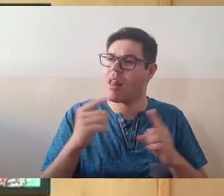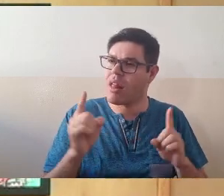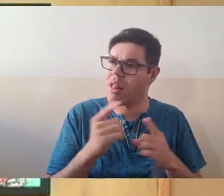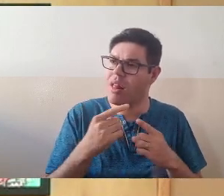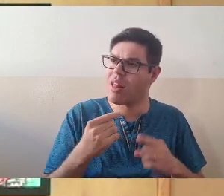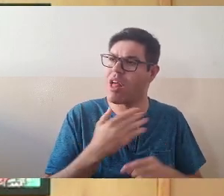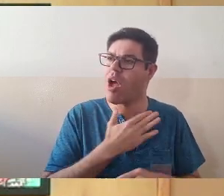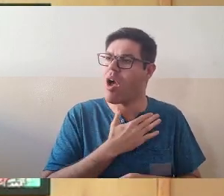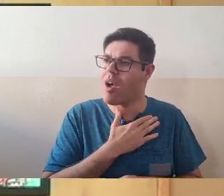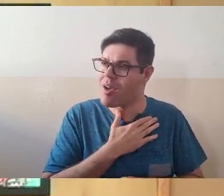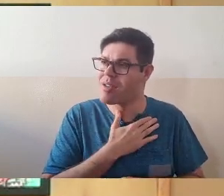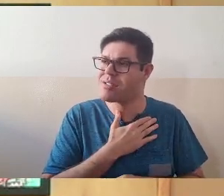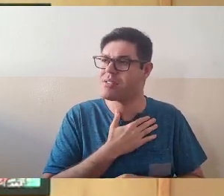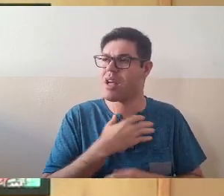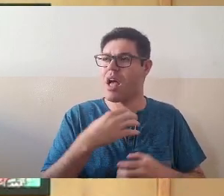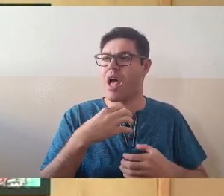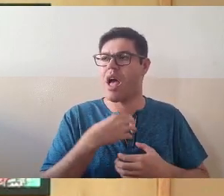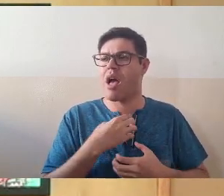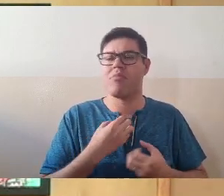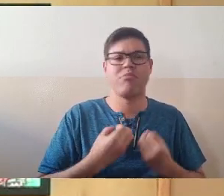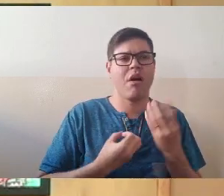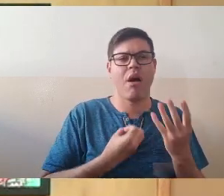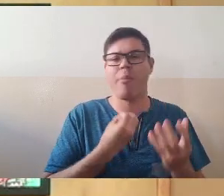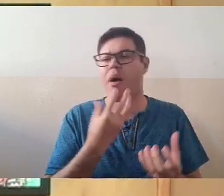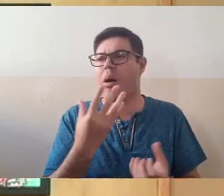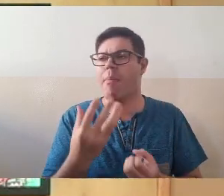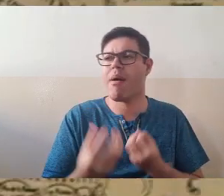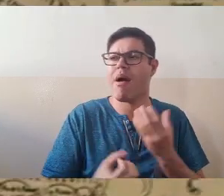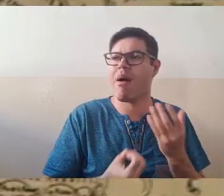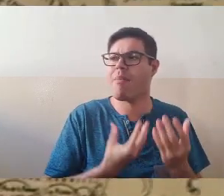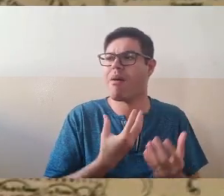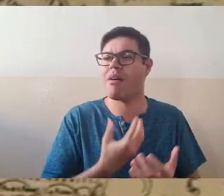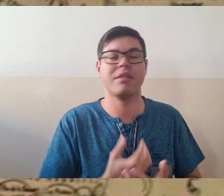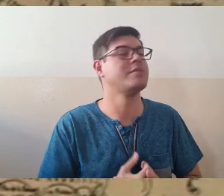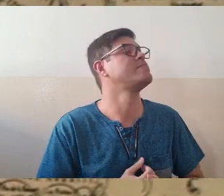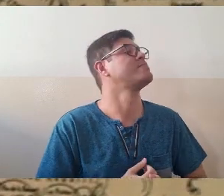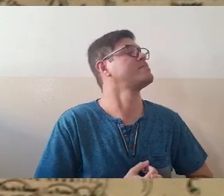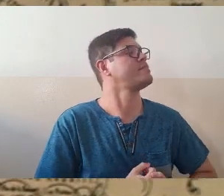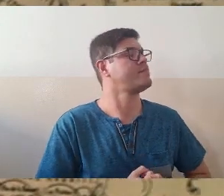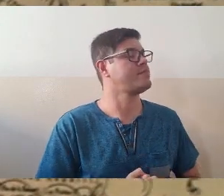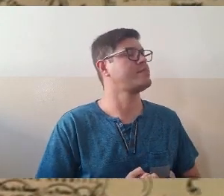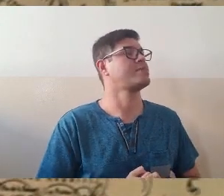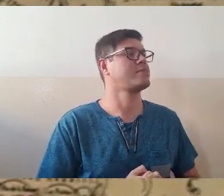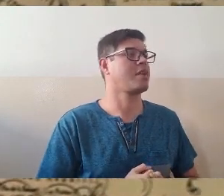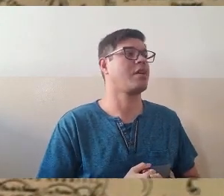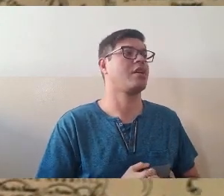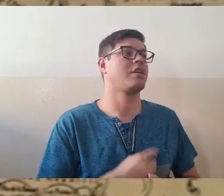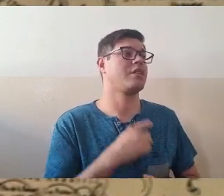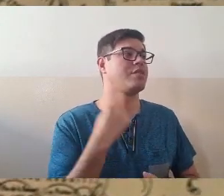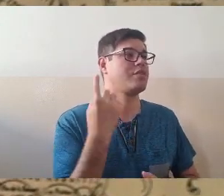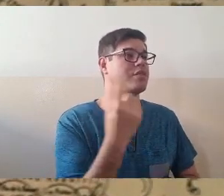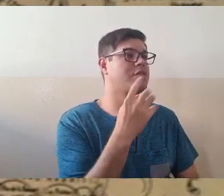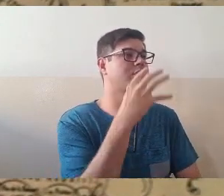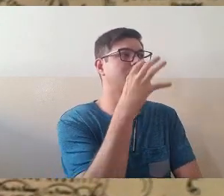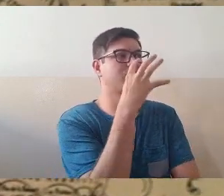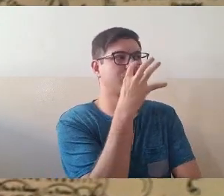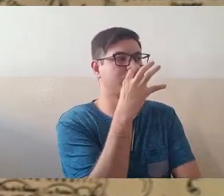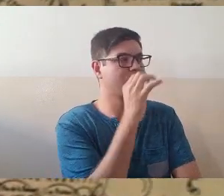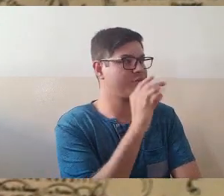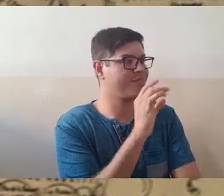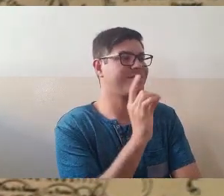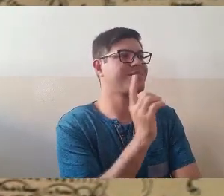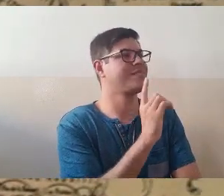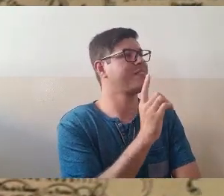A emoção que ele tem, o ego dele está ali. Gil, não só nós como admiradores da banda, mas em março, naquele primeiro